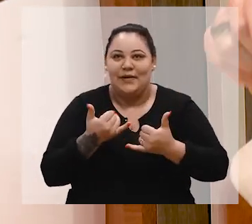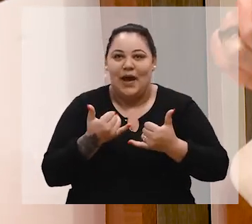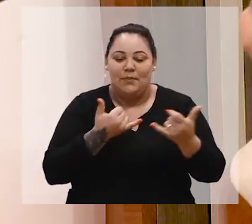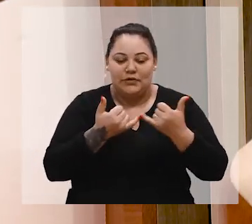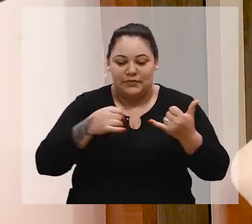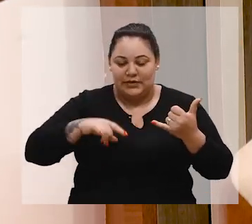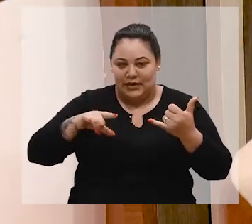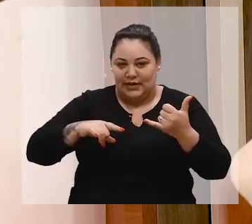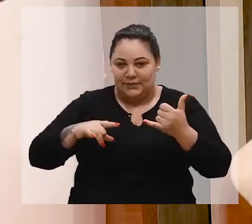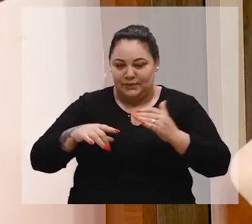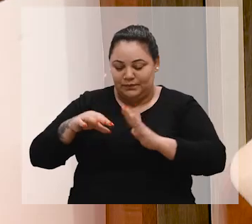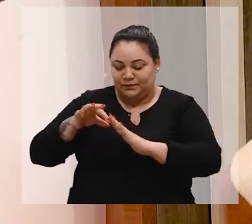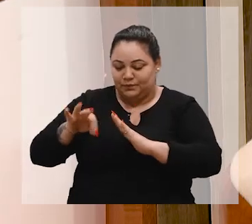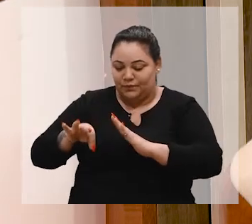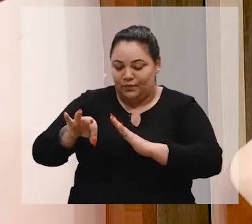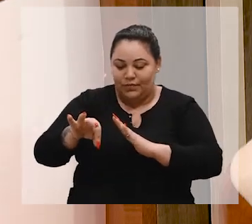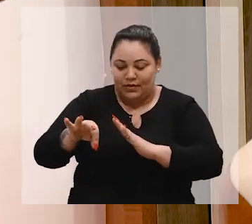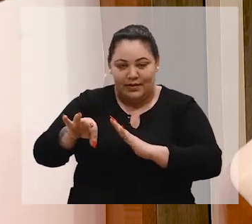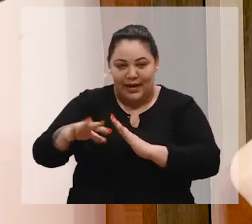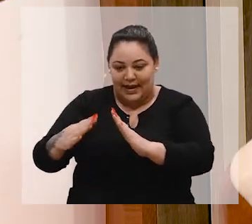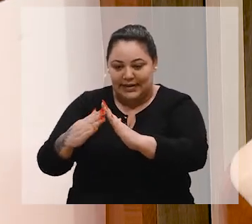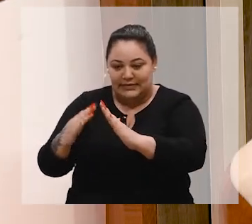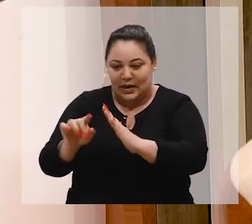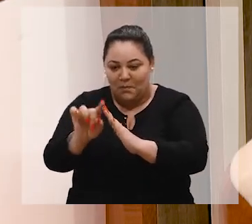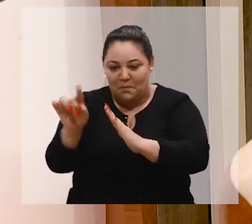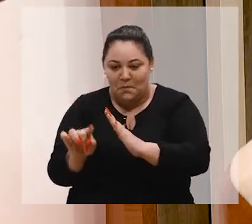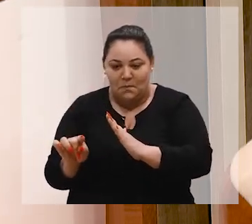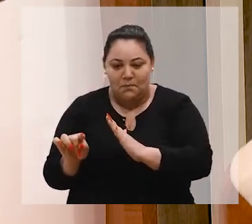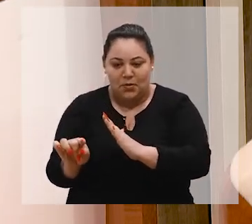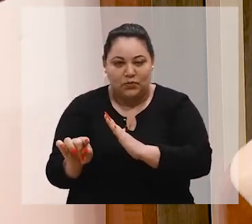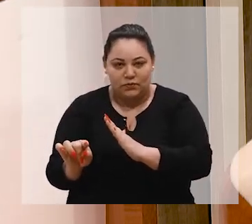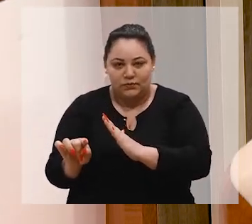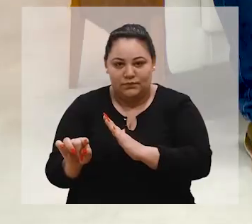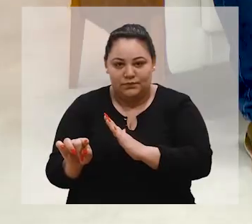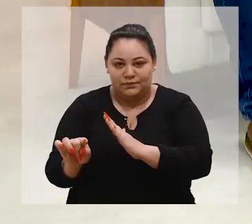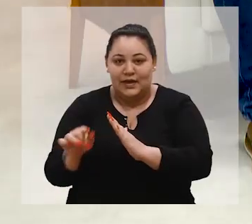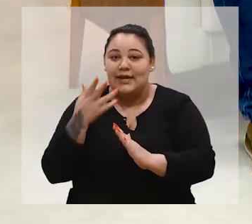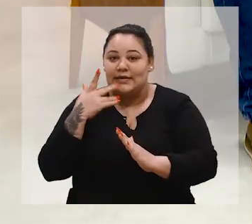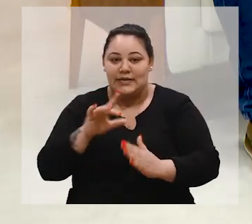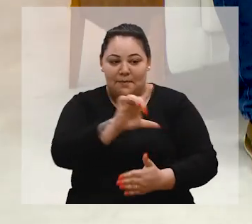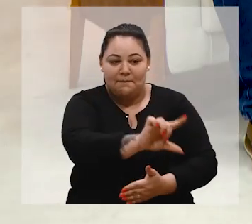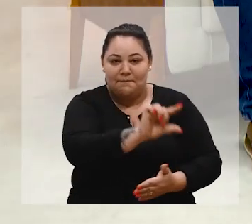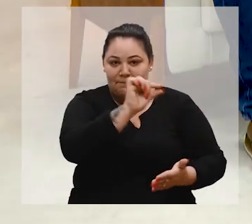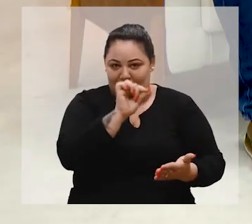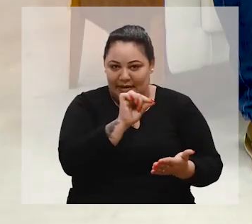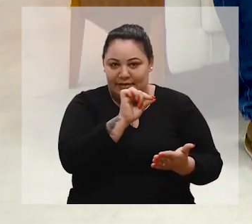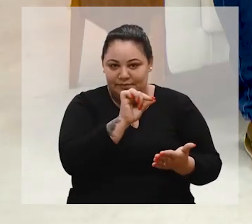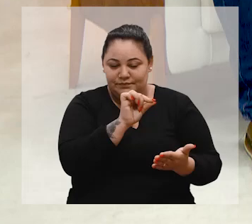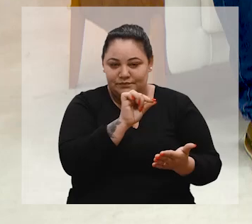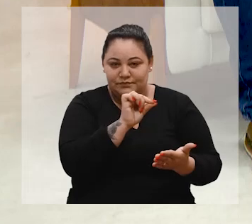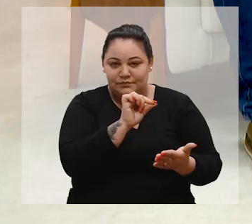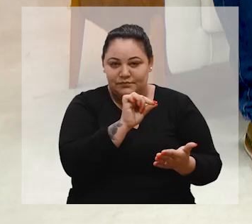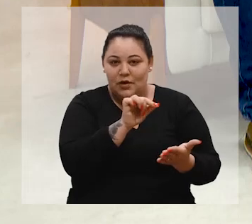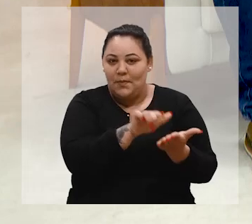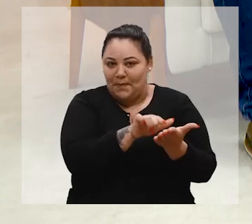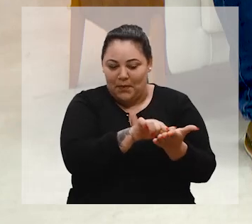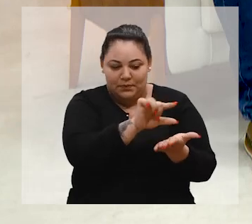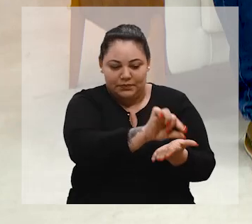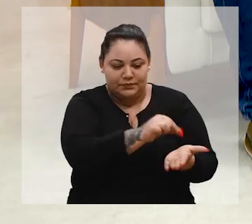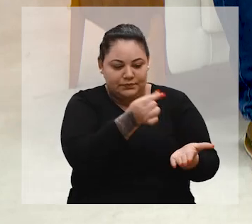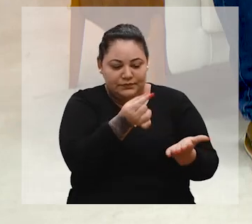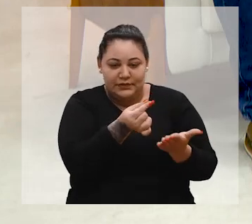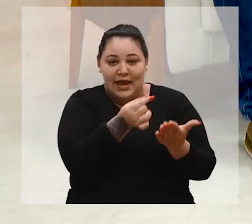pino numa casinha de um ponto de interrogação, a criança vai tirar uma cartinha. Na frente, então, tem a